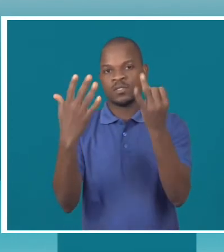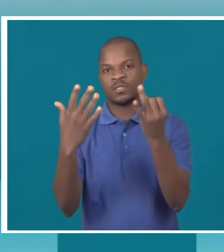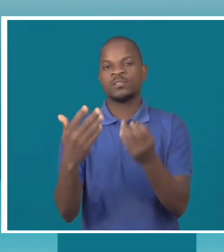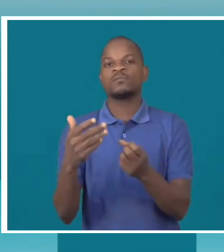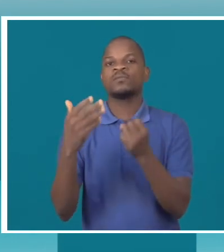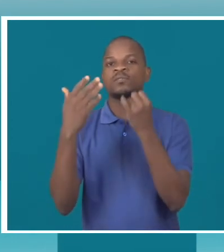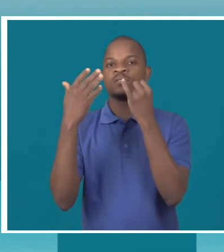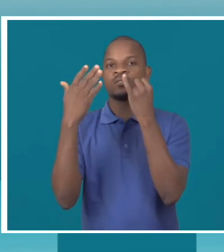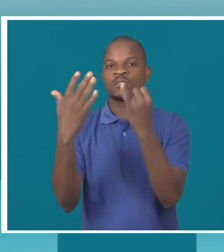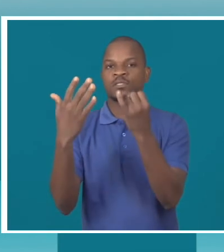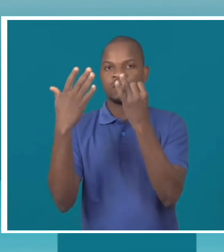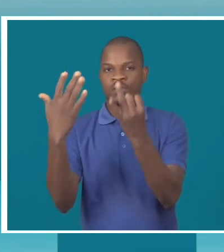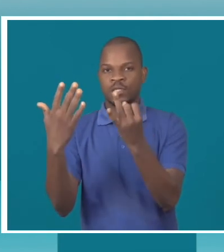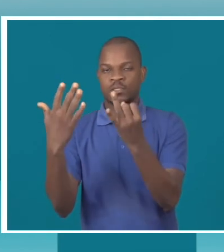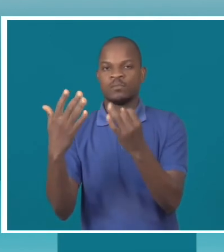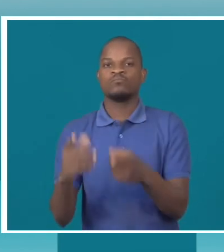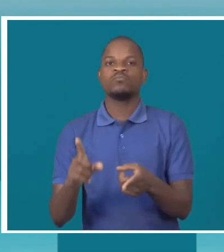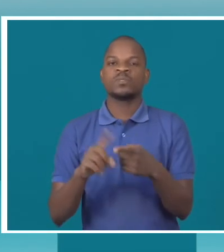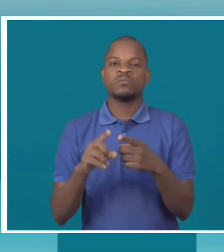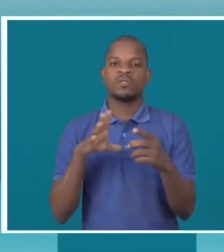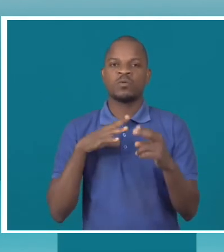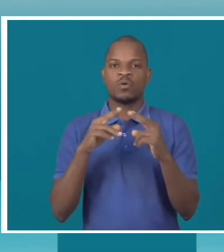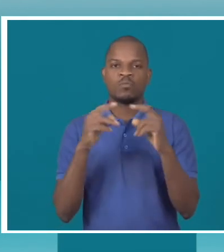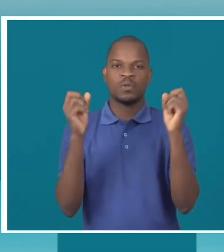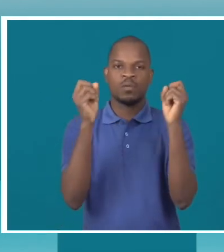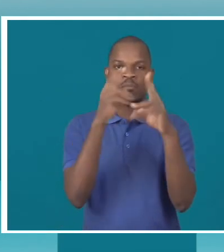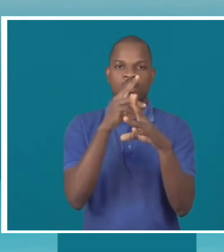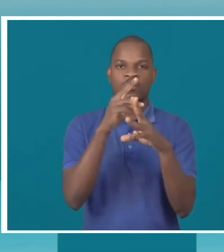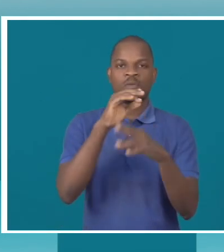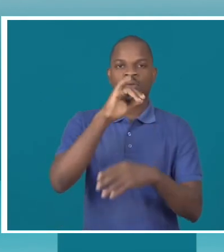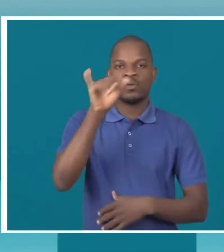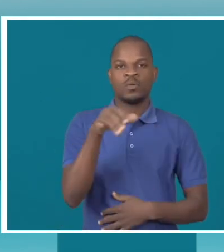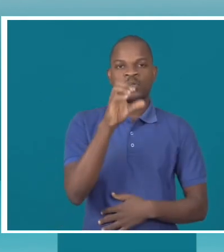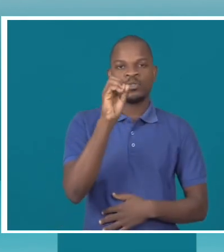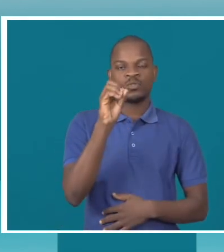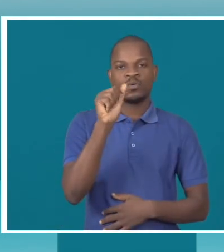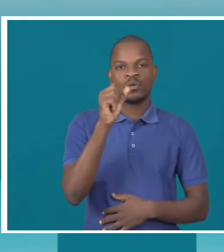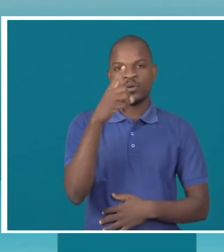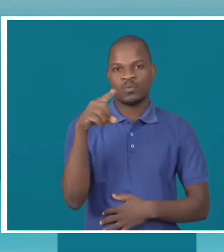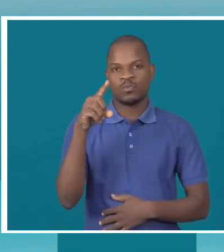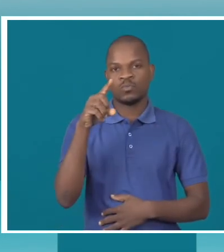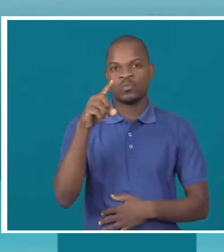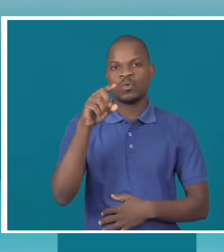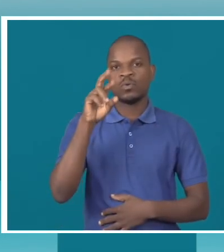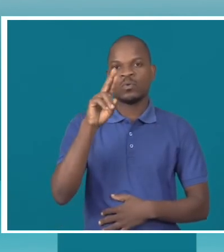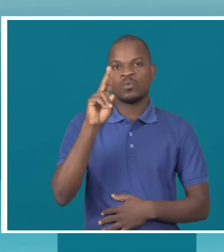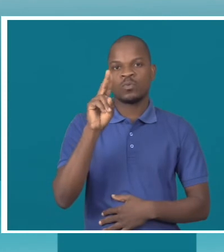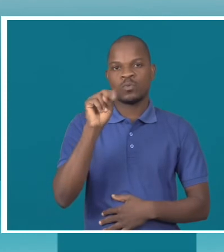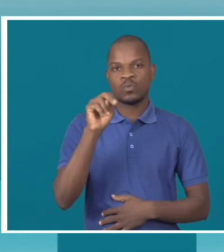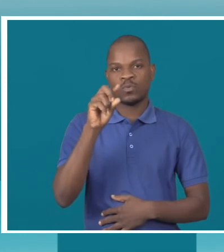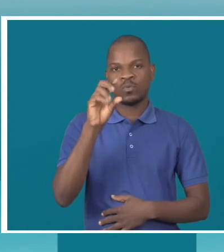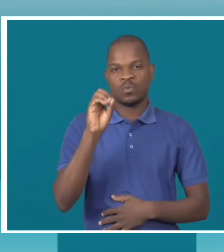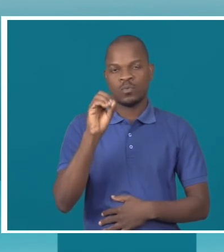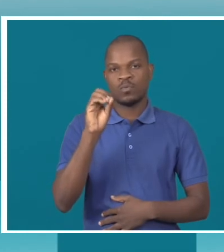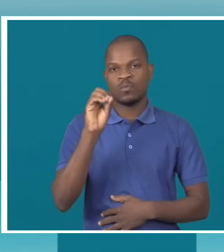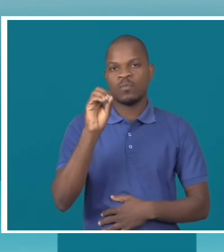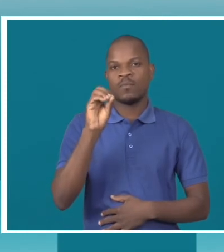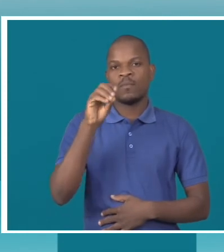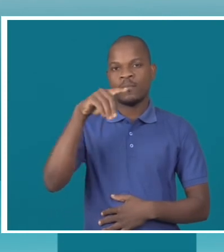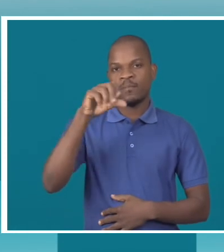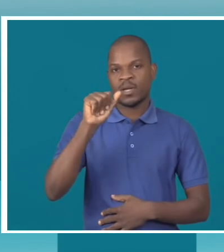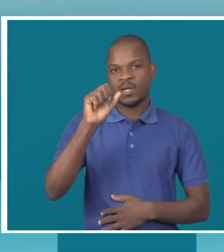8452767 e-mail João rungopasse arroba de e-mail ponto